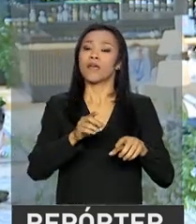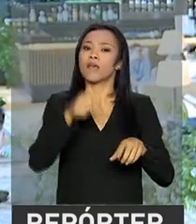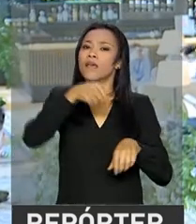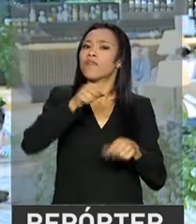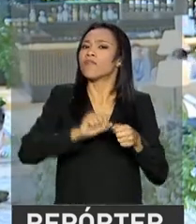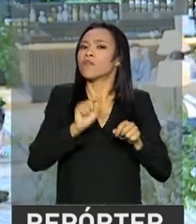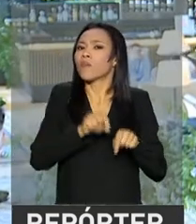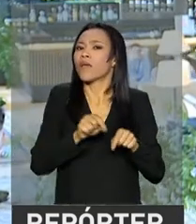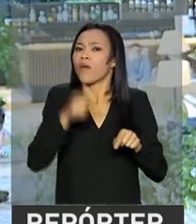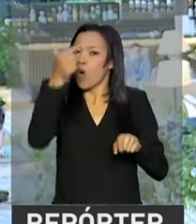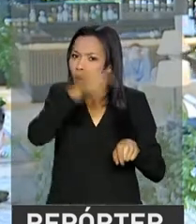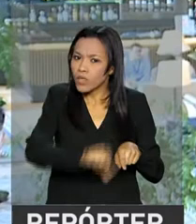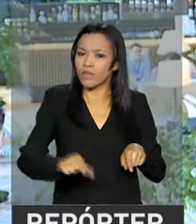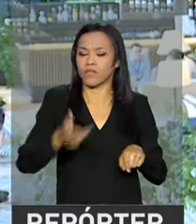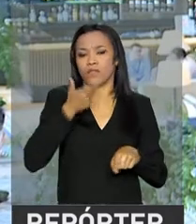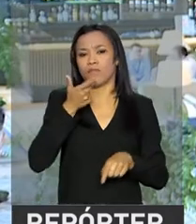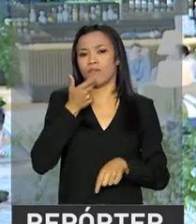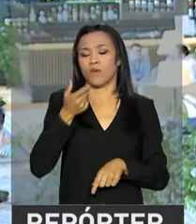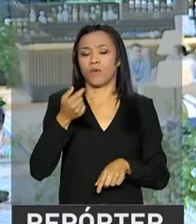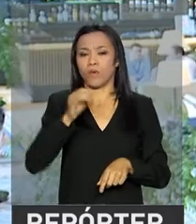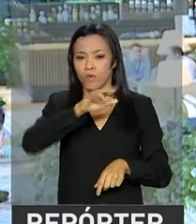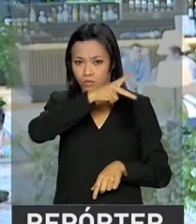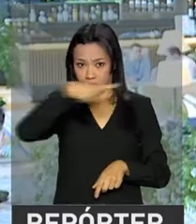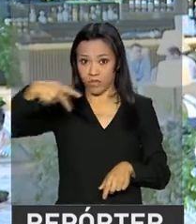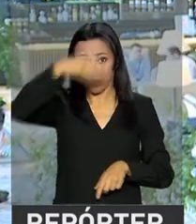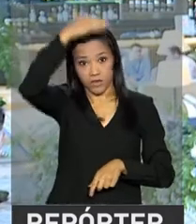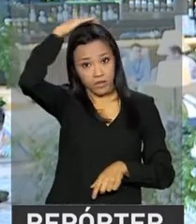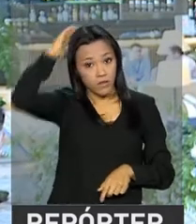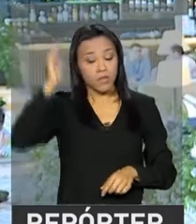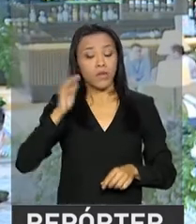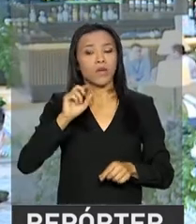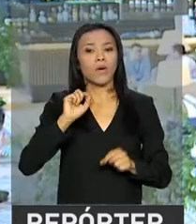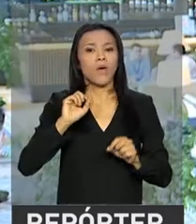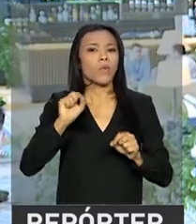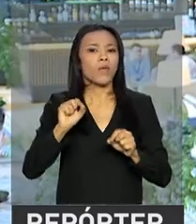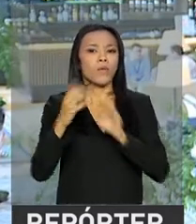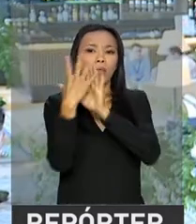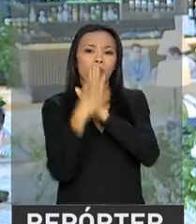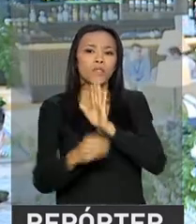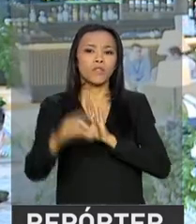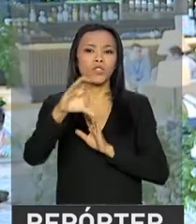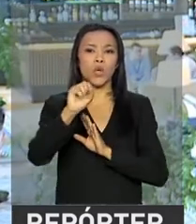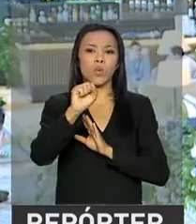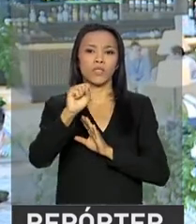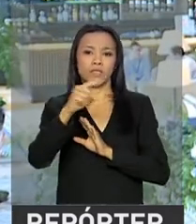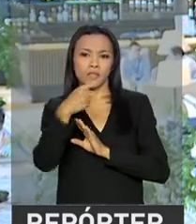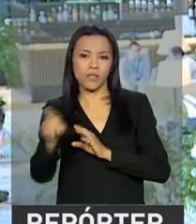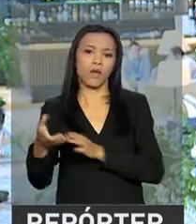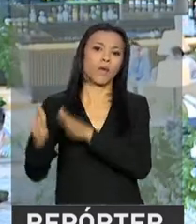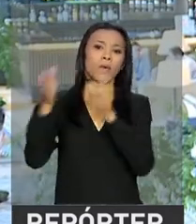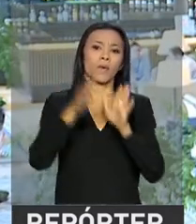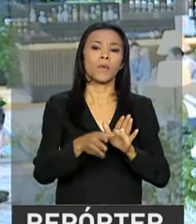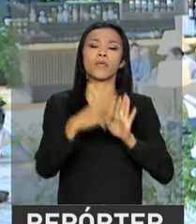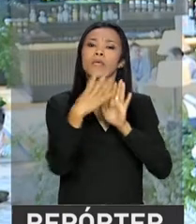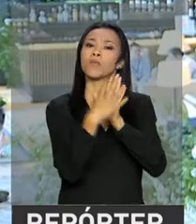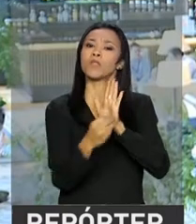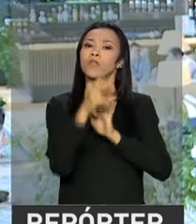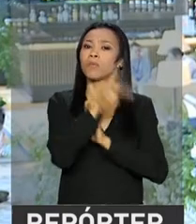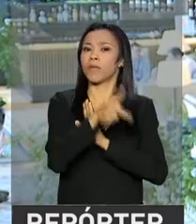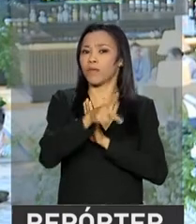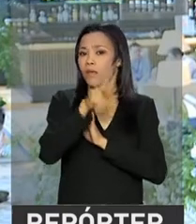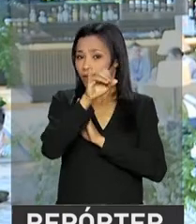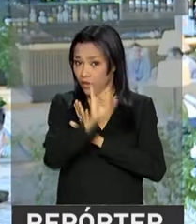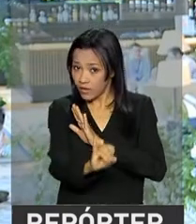temer falou mais uma vez sobre as oportunidades com as concessões e privatizações no âmbito do ppip o programa de